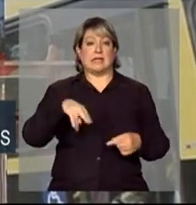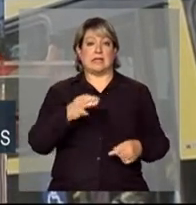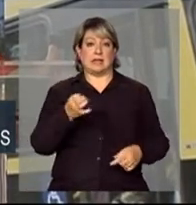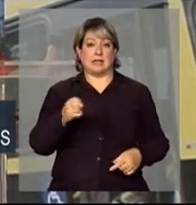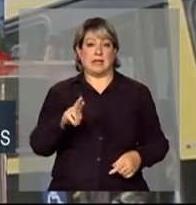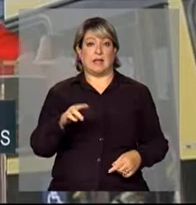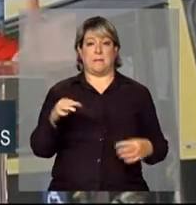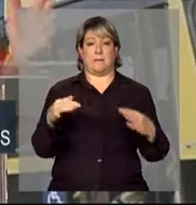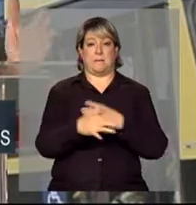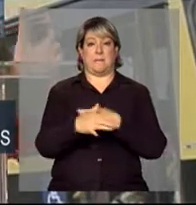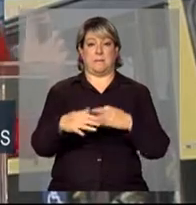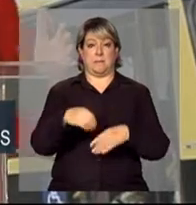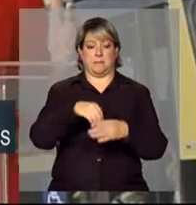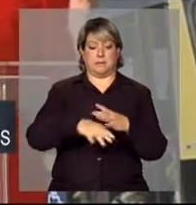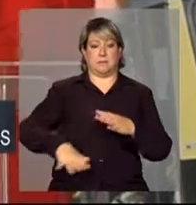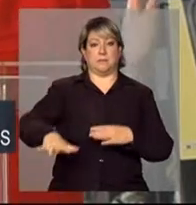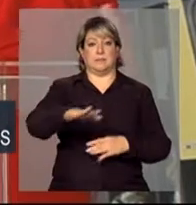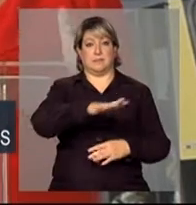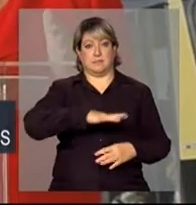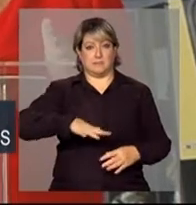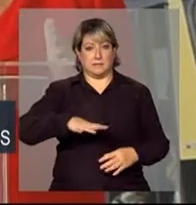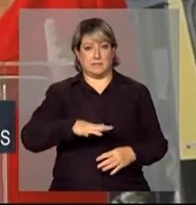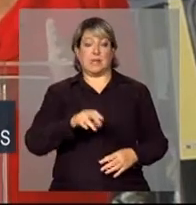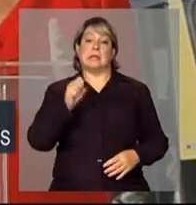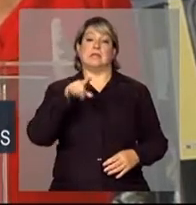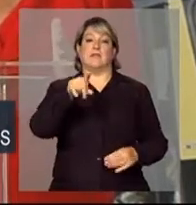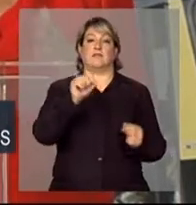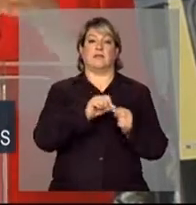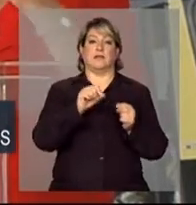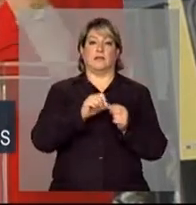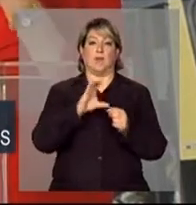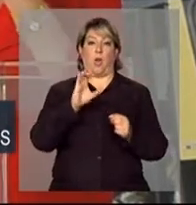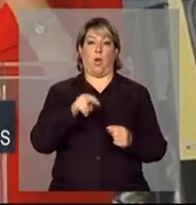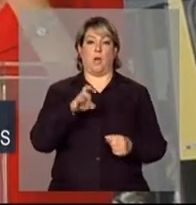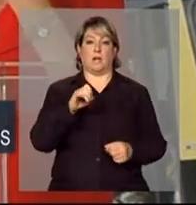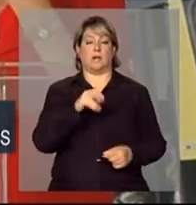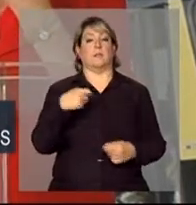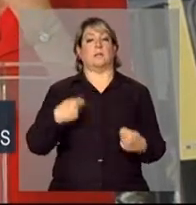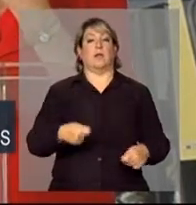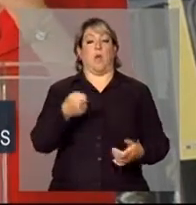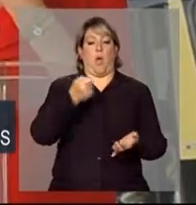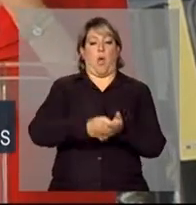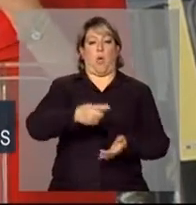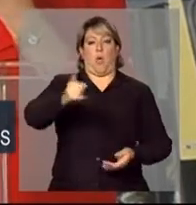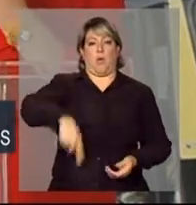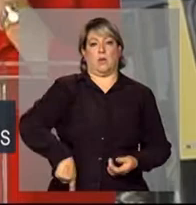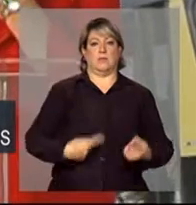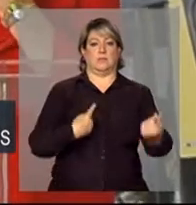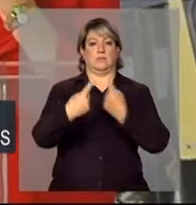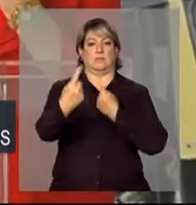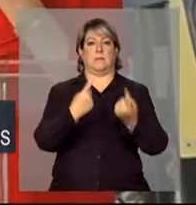intermetropolitanas, onde se você fizer a concessão, você terá de cobrar pedágio. A gente cobra pedágio,